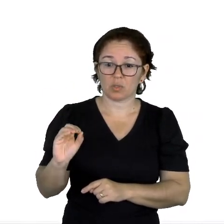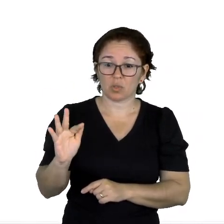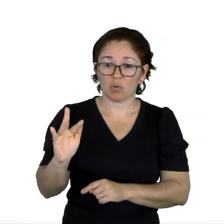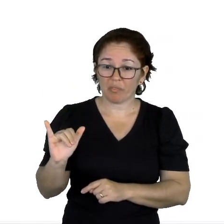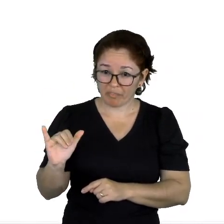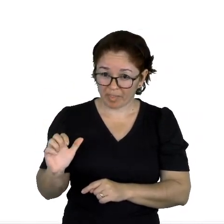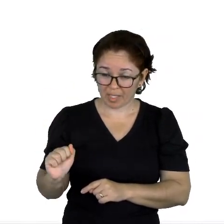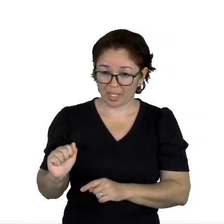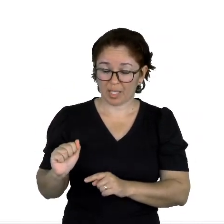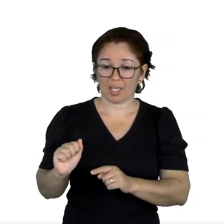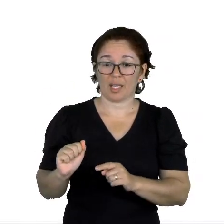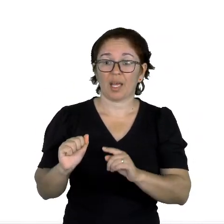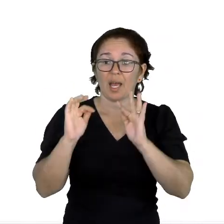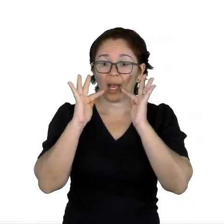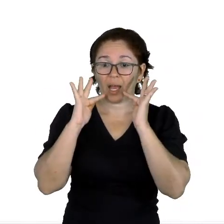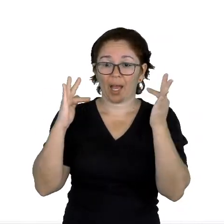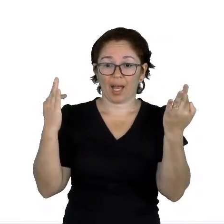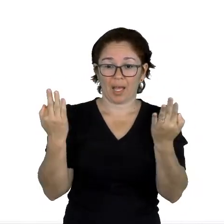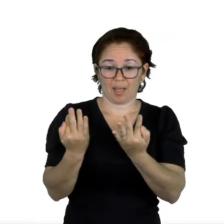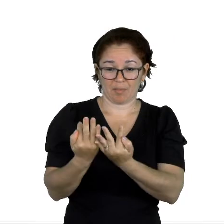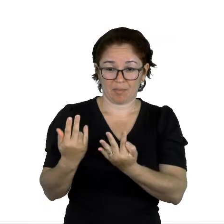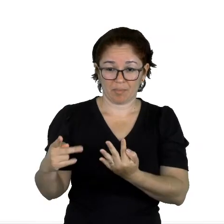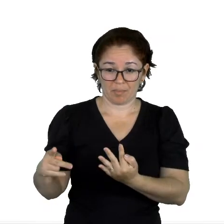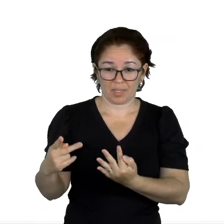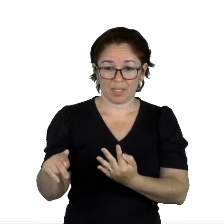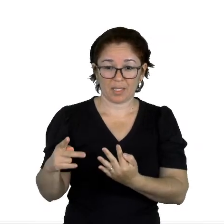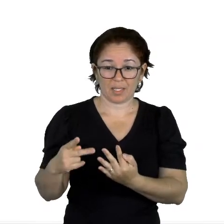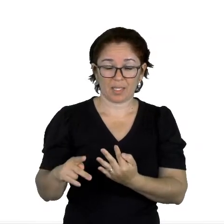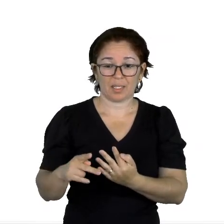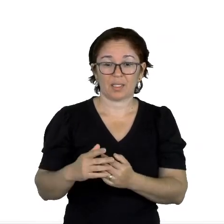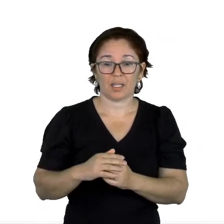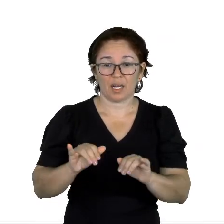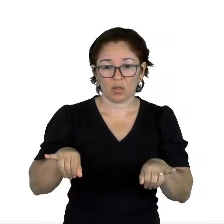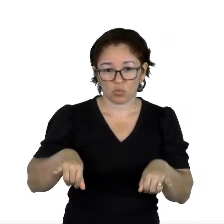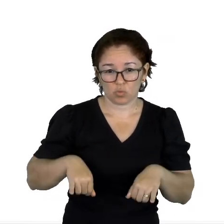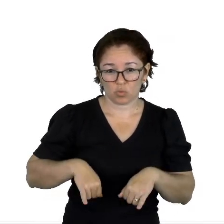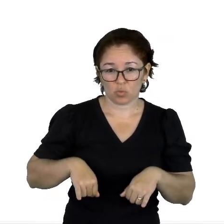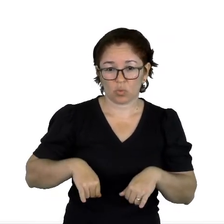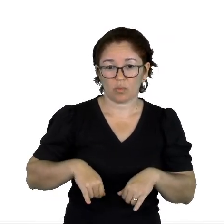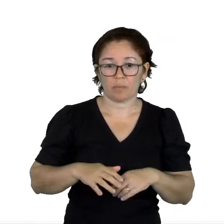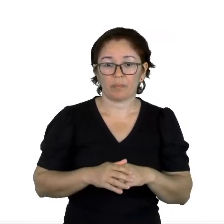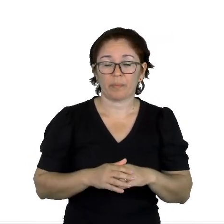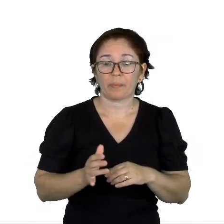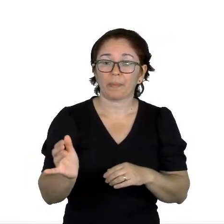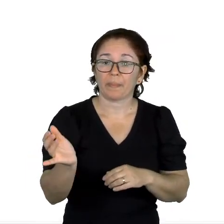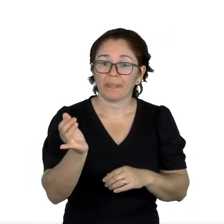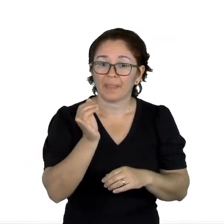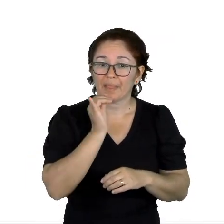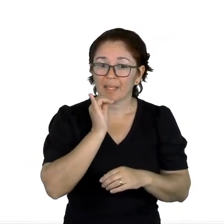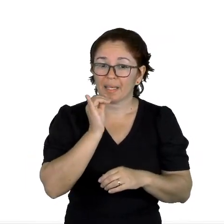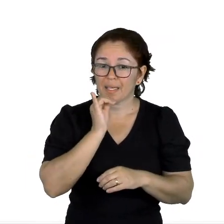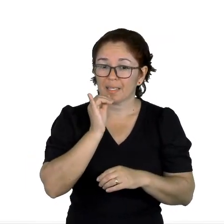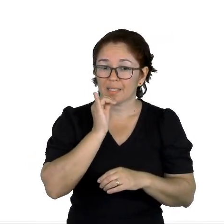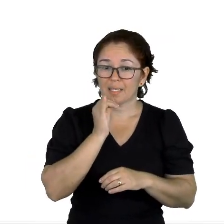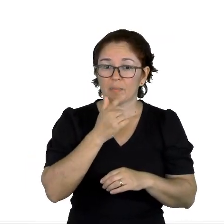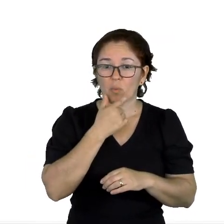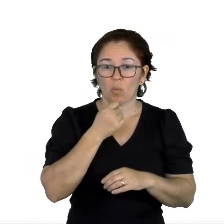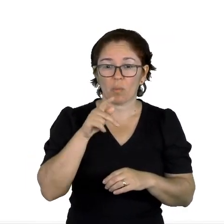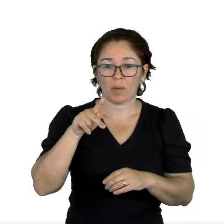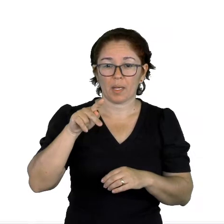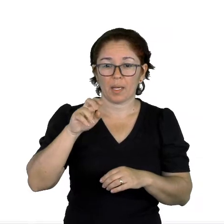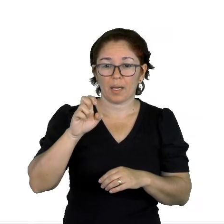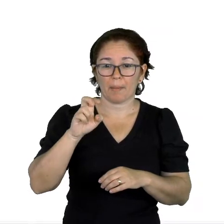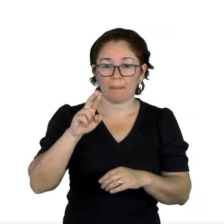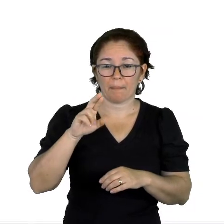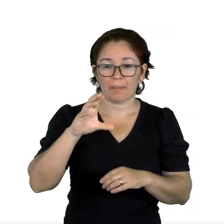Reich, Percival, que é o diretor do filme, propõe um resgate da memória histórica da classe média